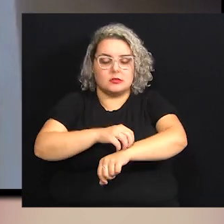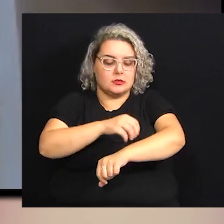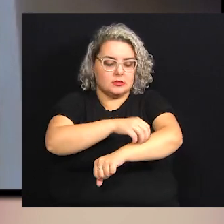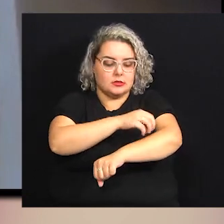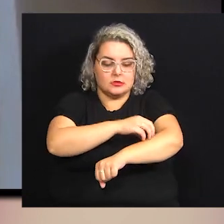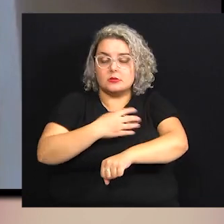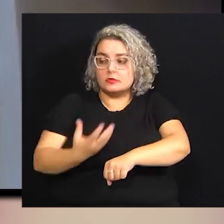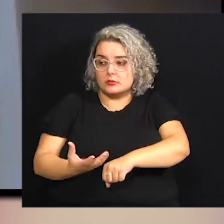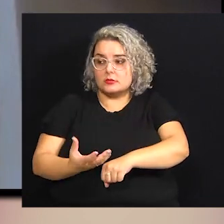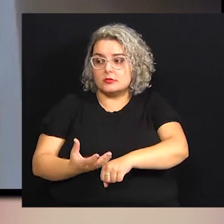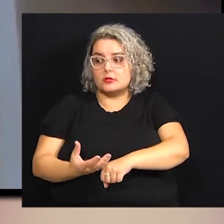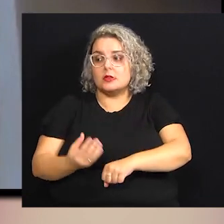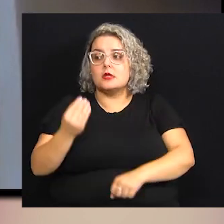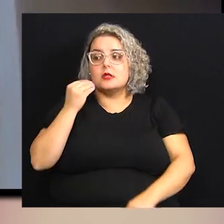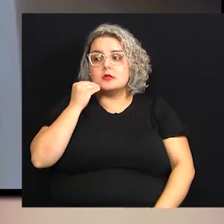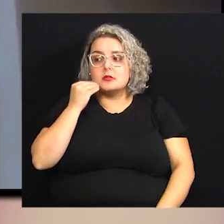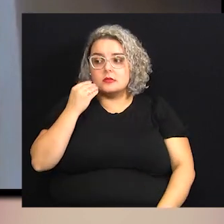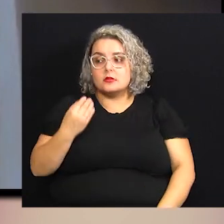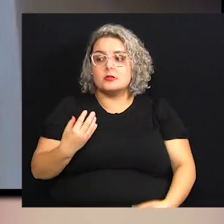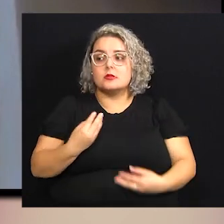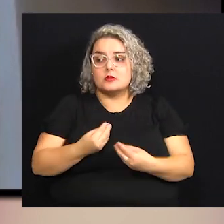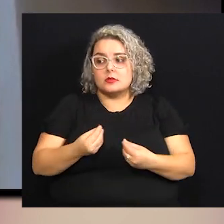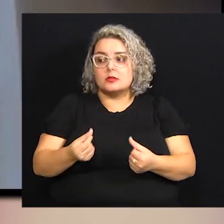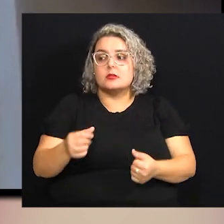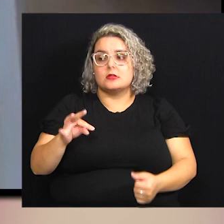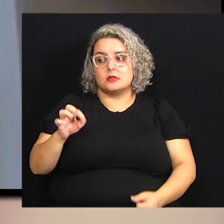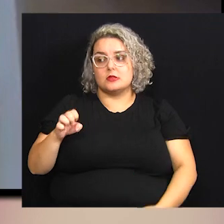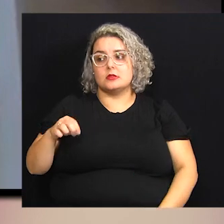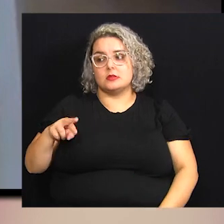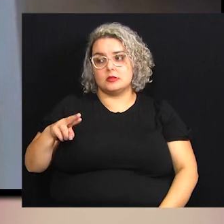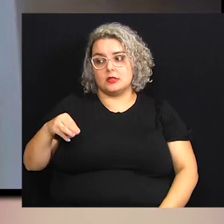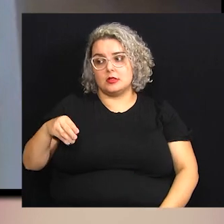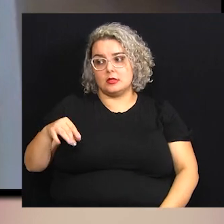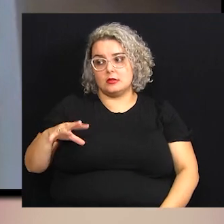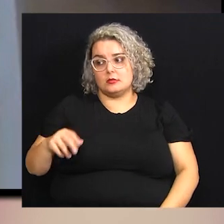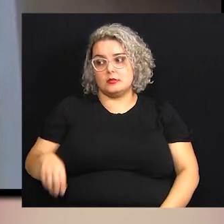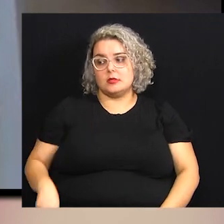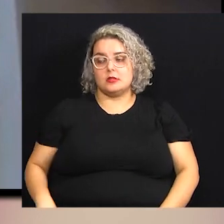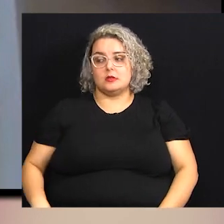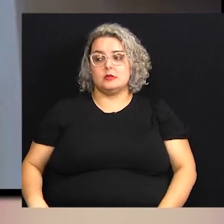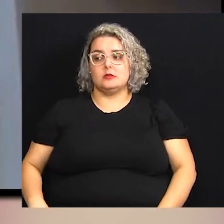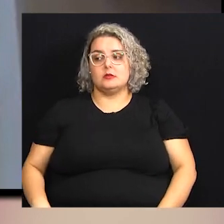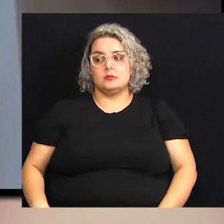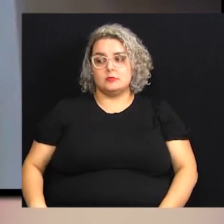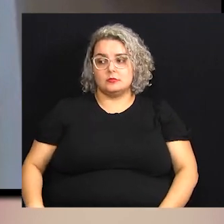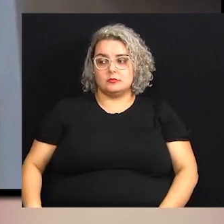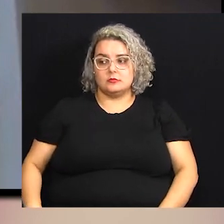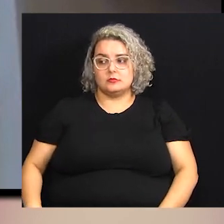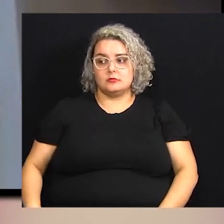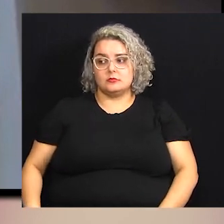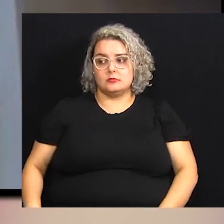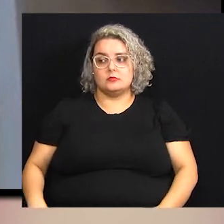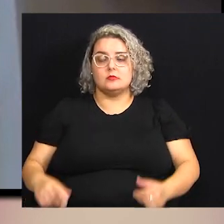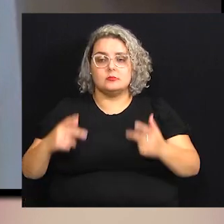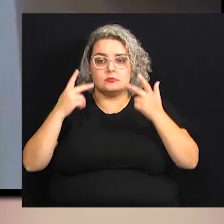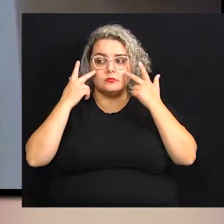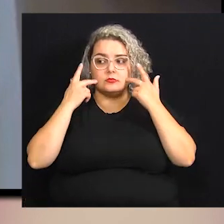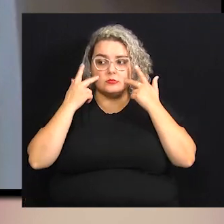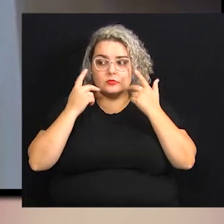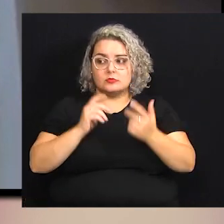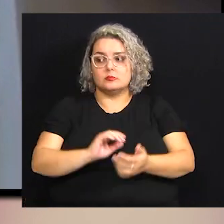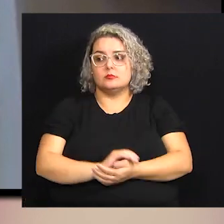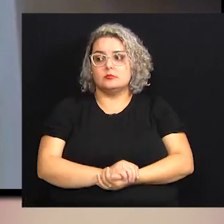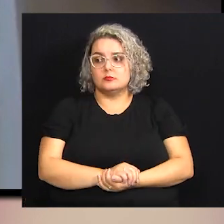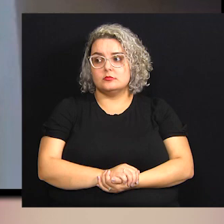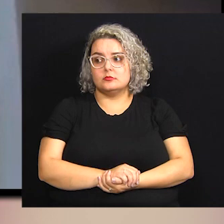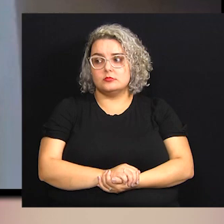lesões da pele através de testes com sensibilidade térmica, né? Colocam geralmente